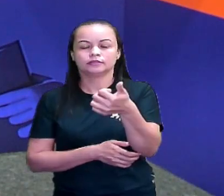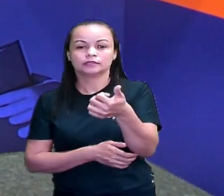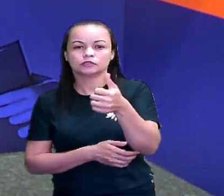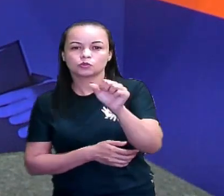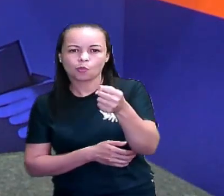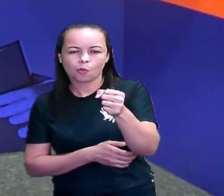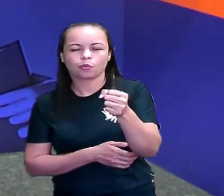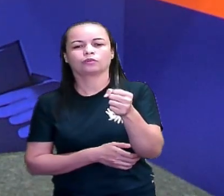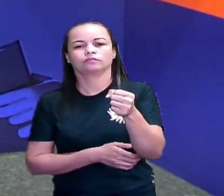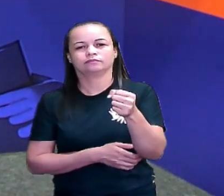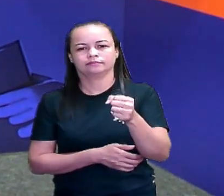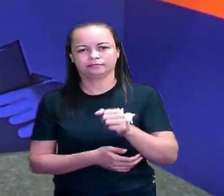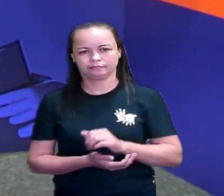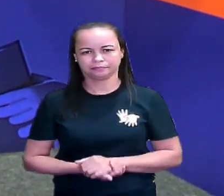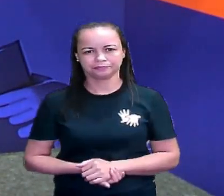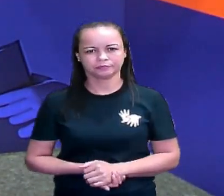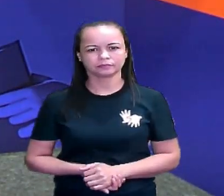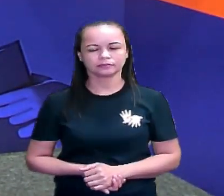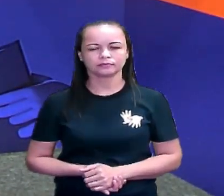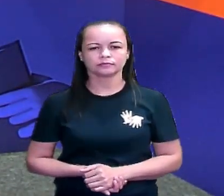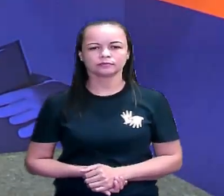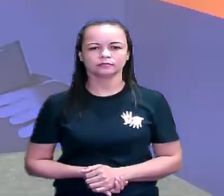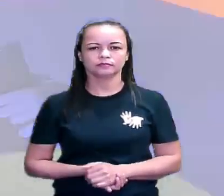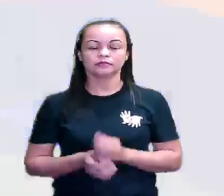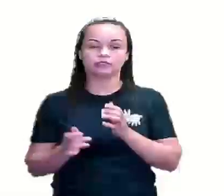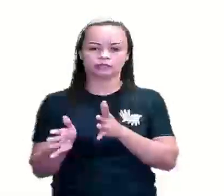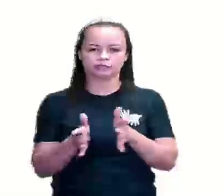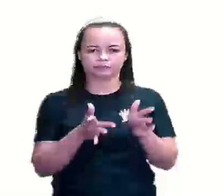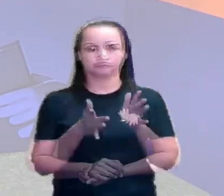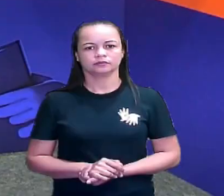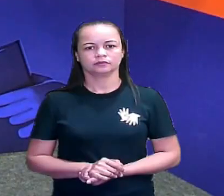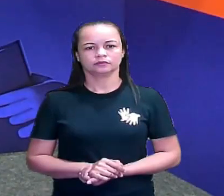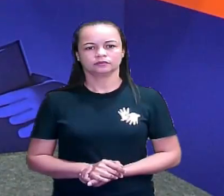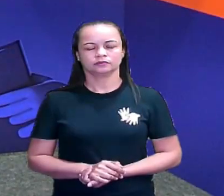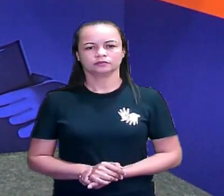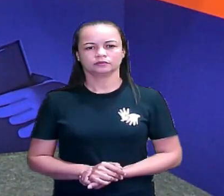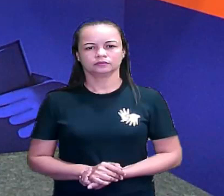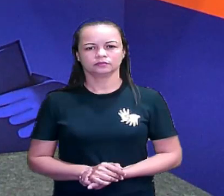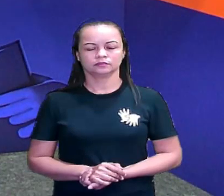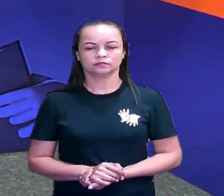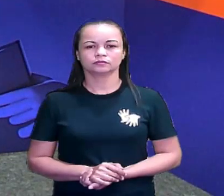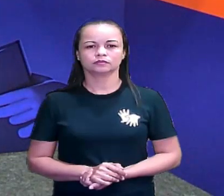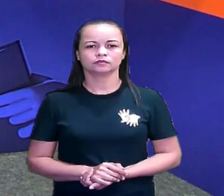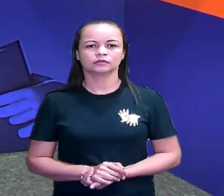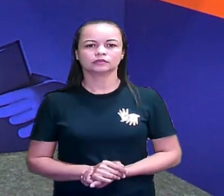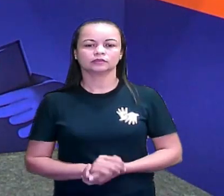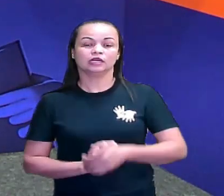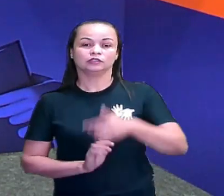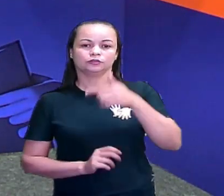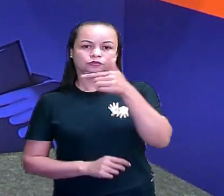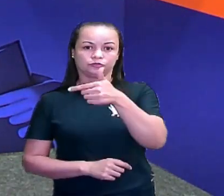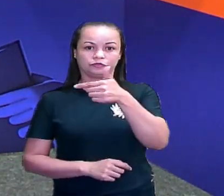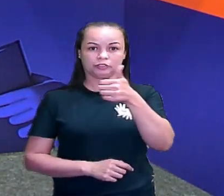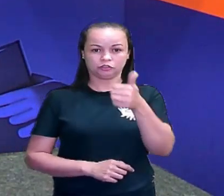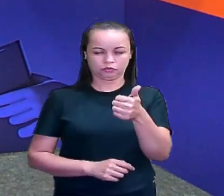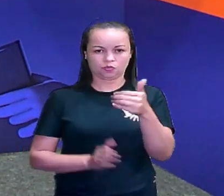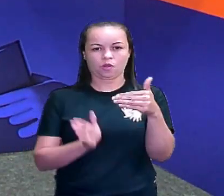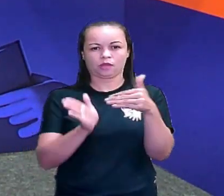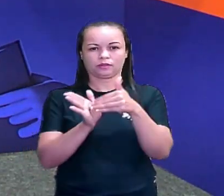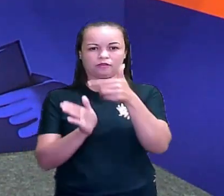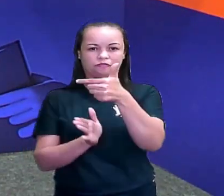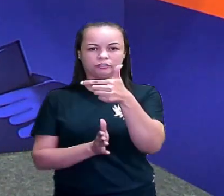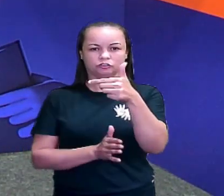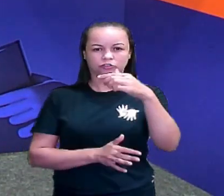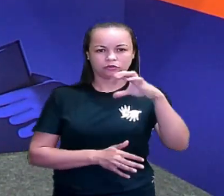18, tá bom? E aí a gente segue, ó. Do 21 ao